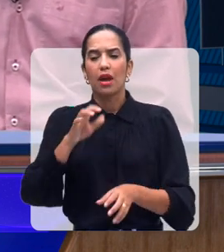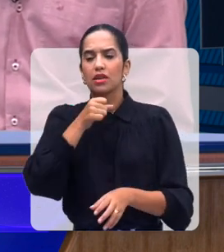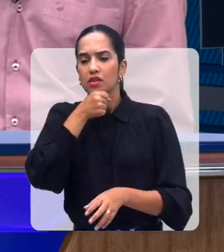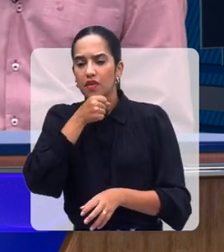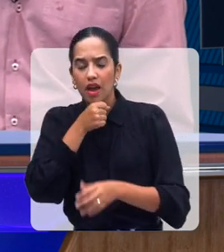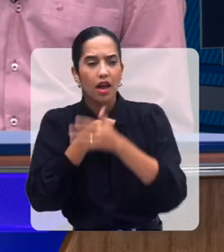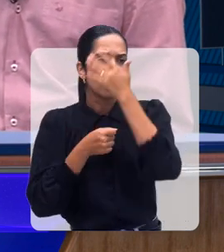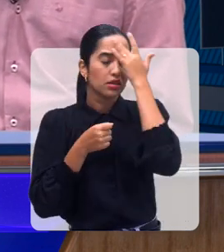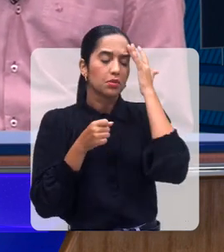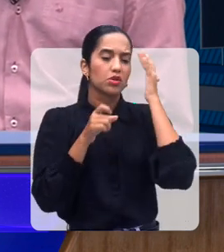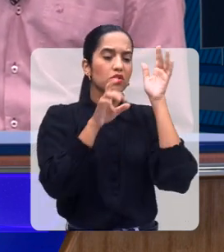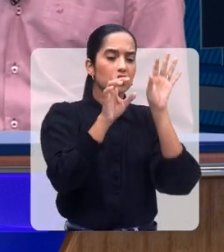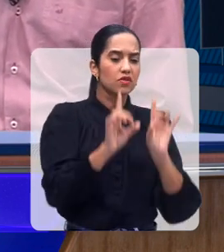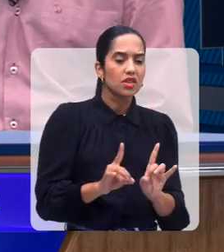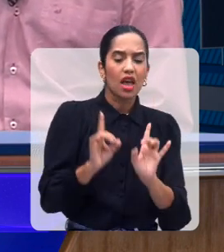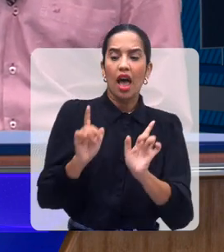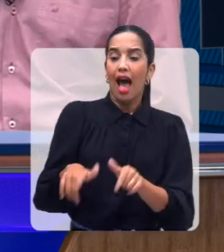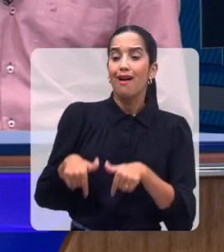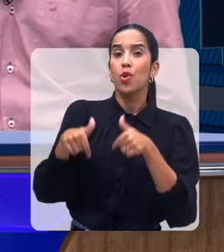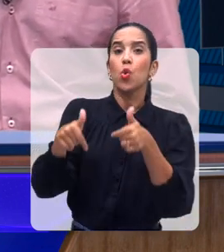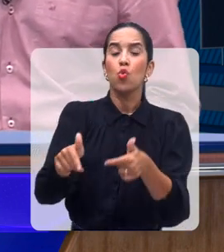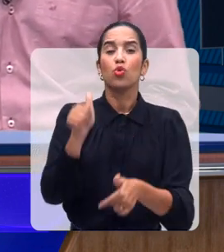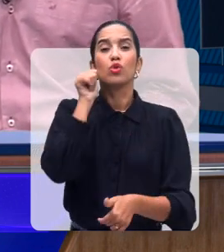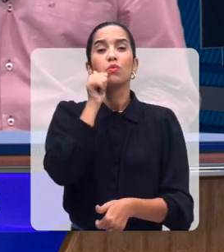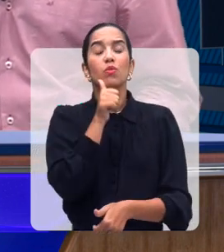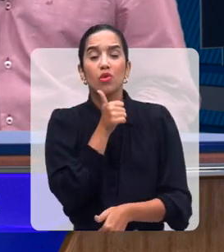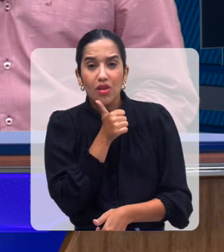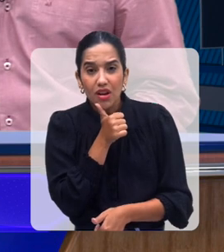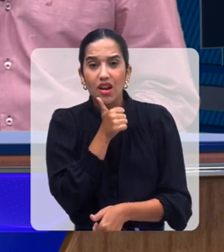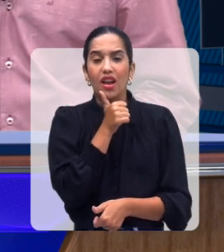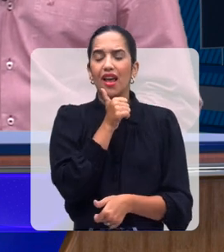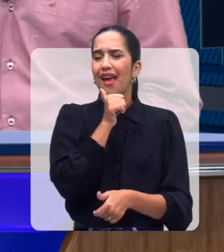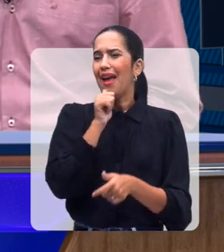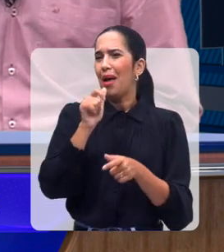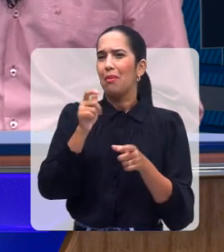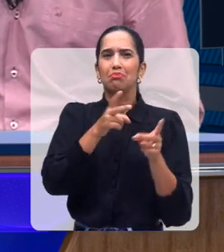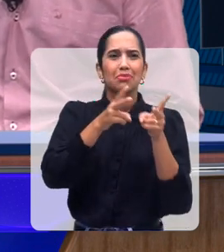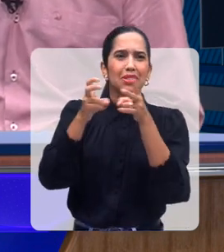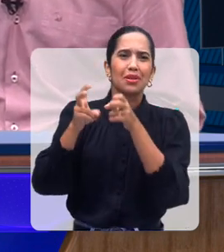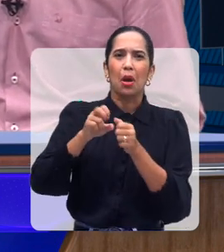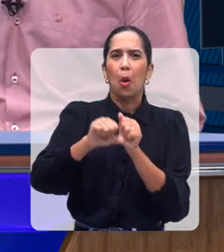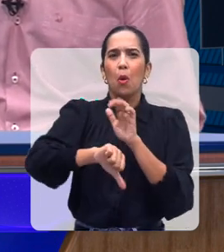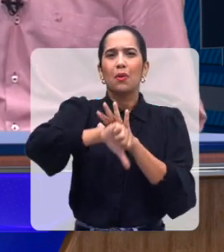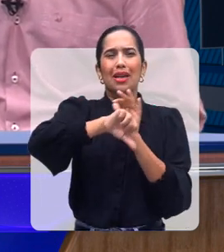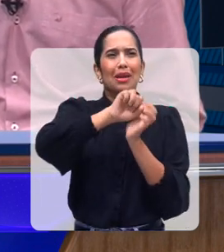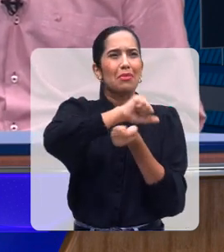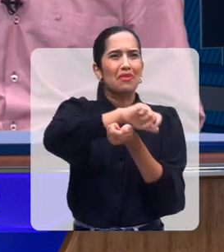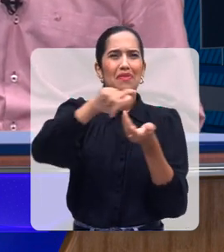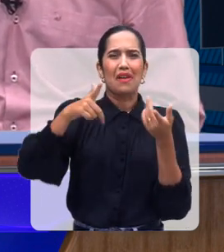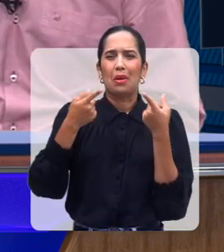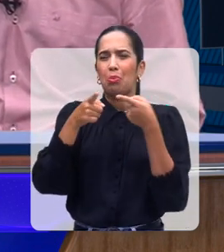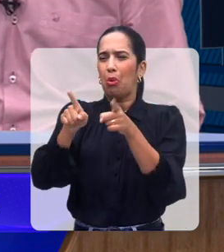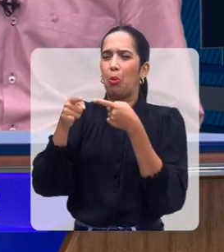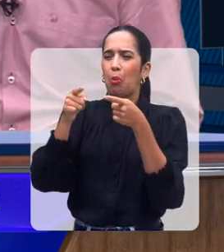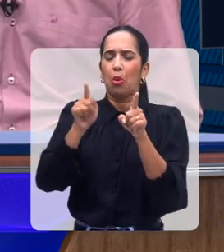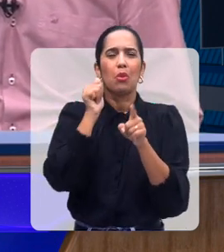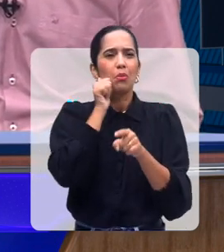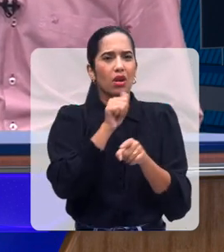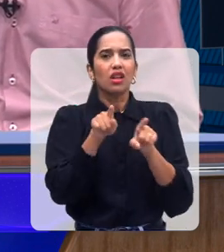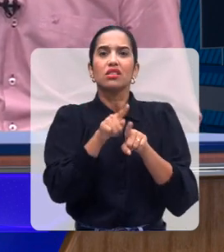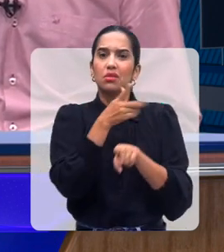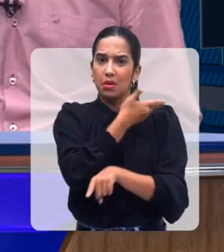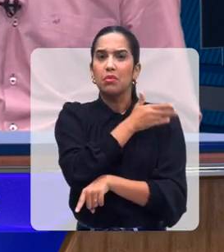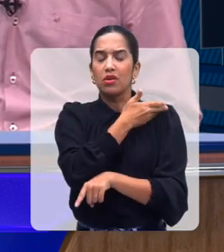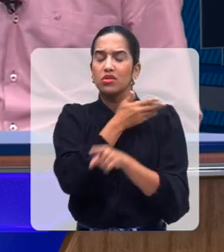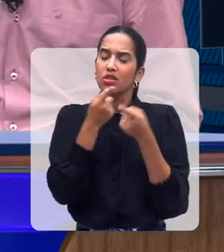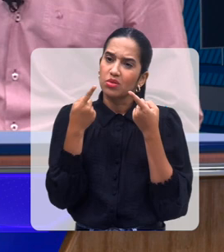da mulher nessa história toda, tanto dos crimes que acontecem contra as mulheres, o próprio